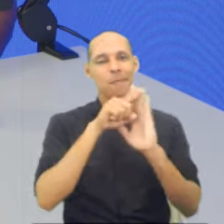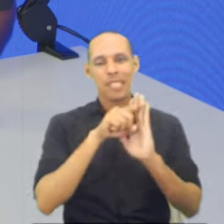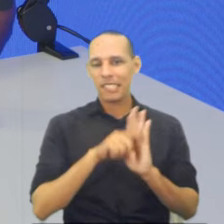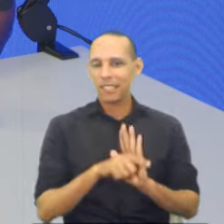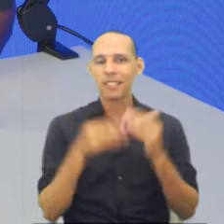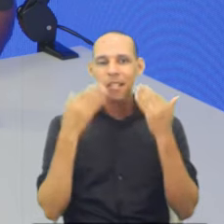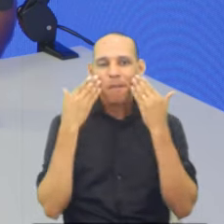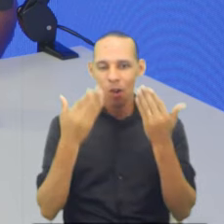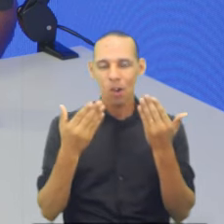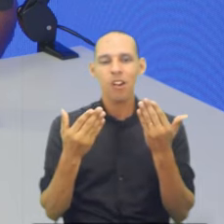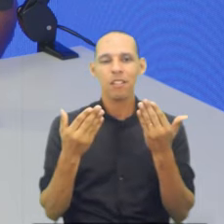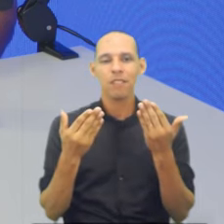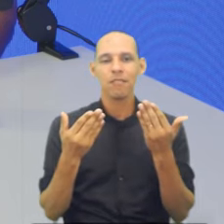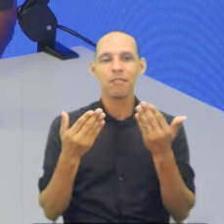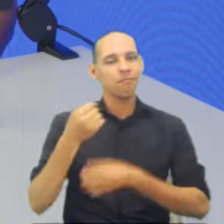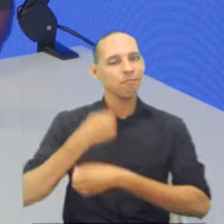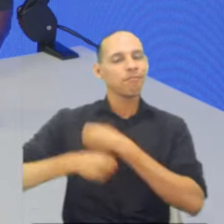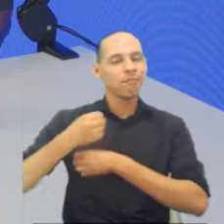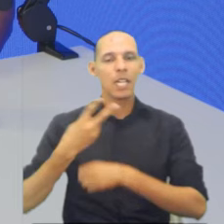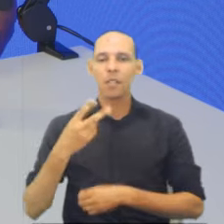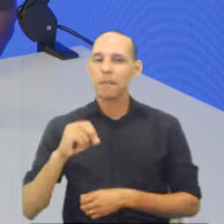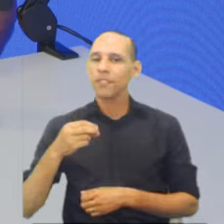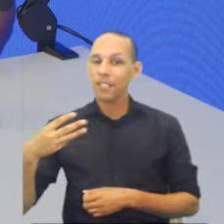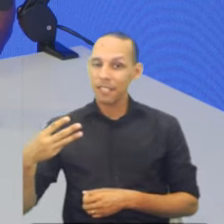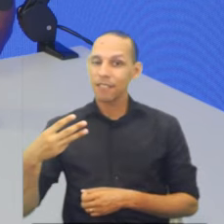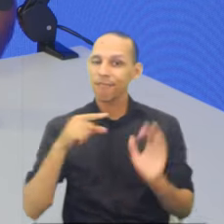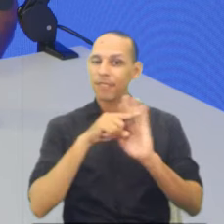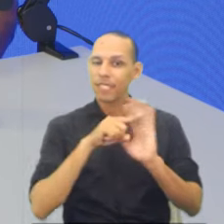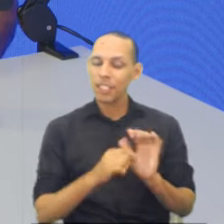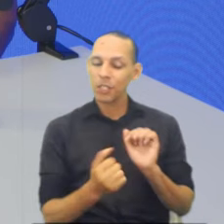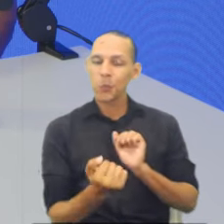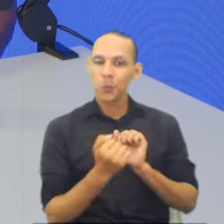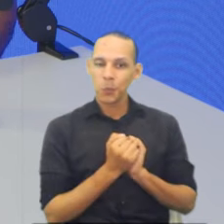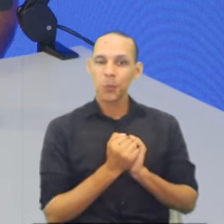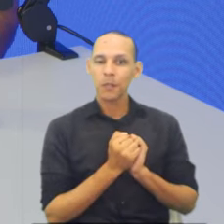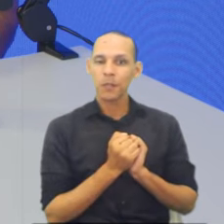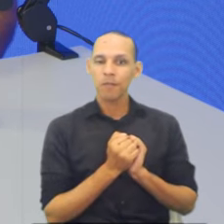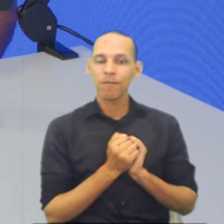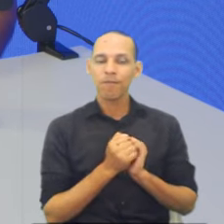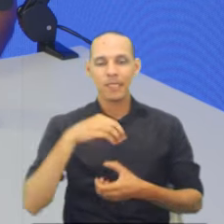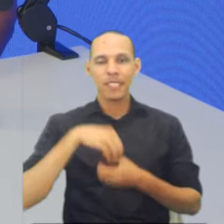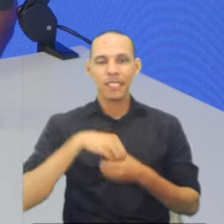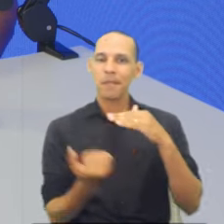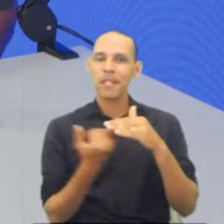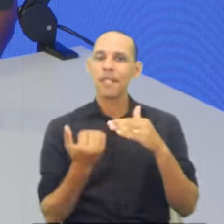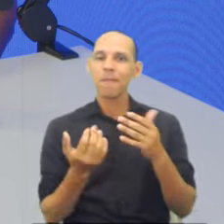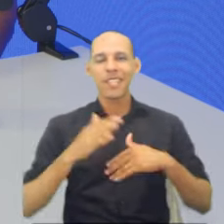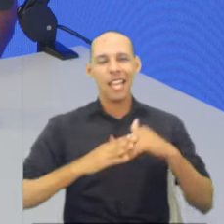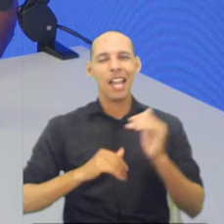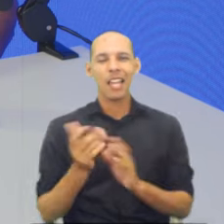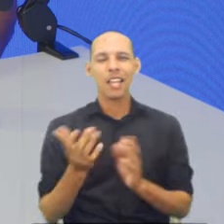inteligência uma uma agência de pesquisa que o ano passado 2023 fez uma pesquisa junto com a gente na talento incluir e a